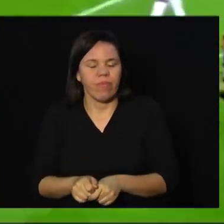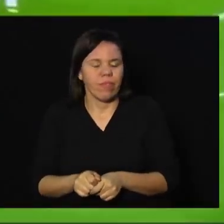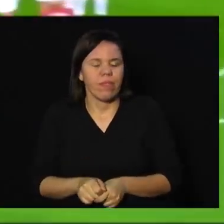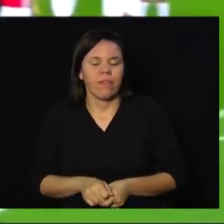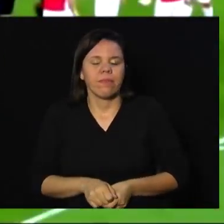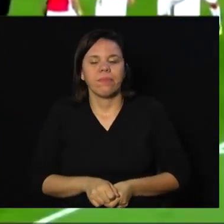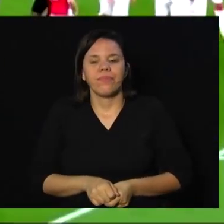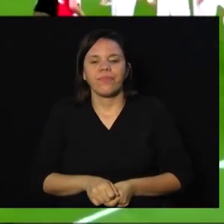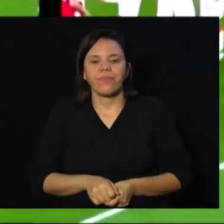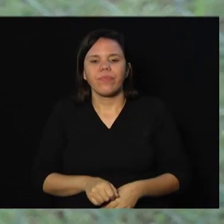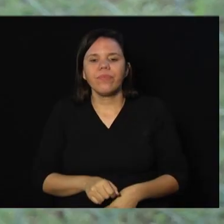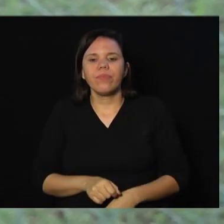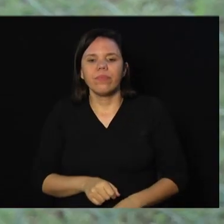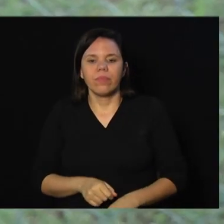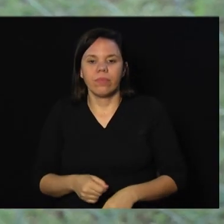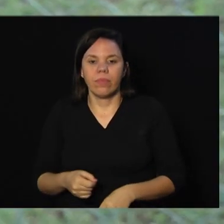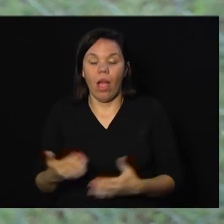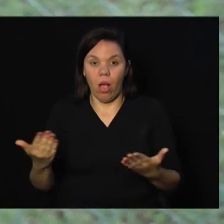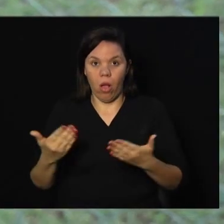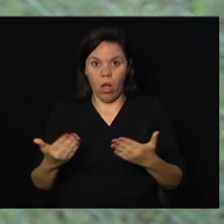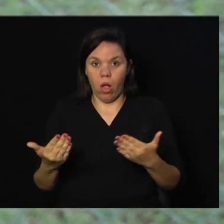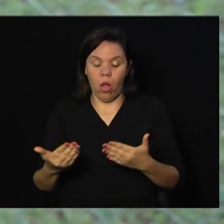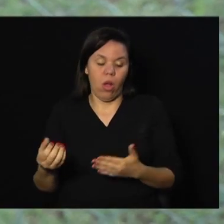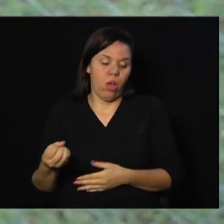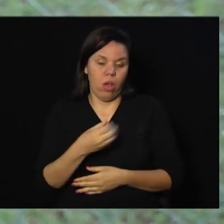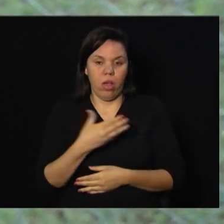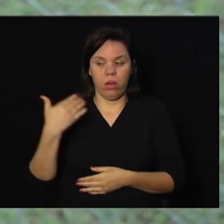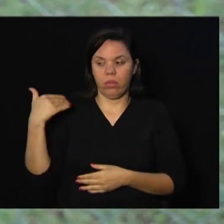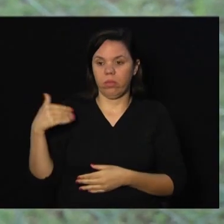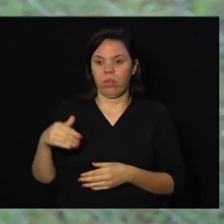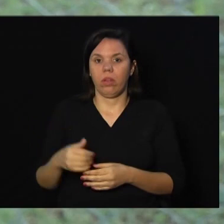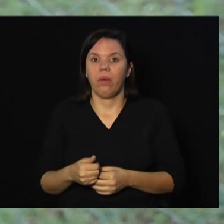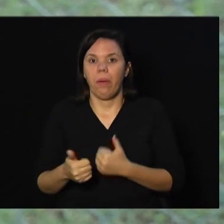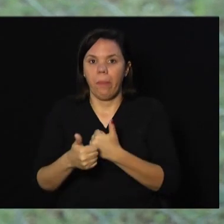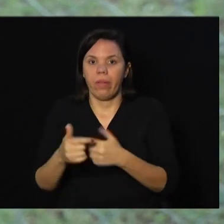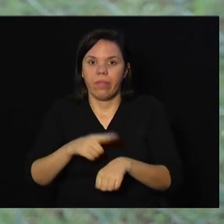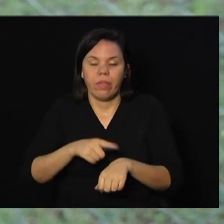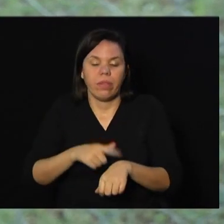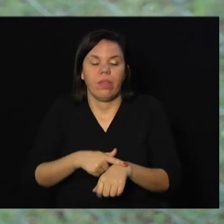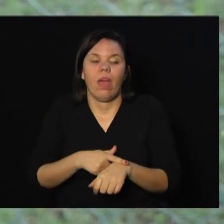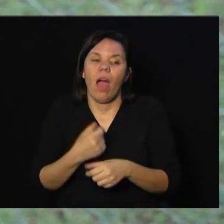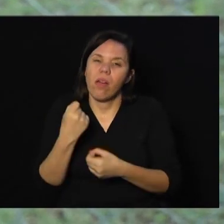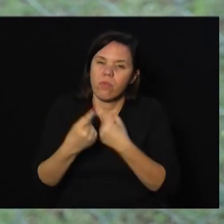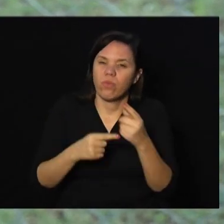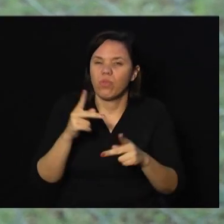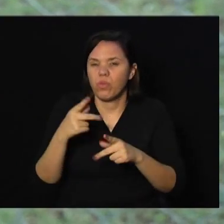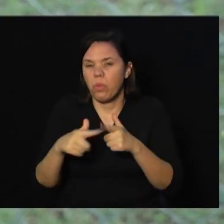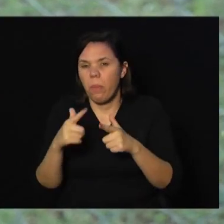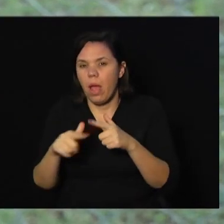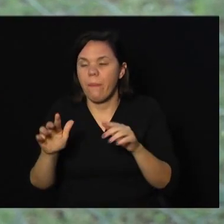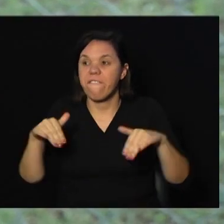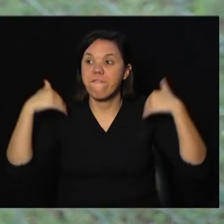né? E recentemente teve alguns problemas extra-campo que não